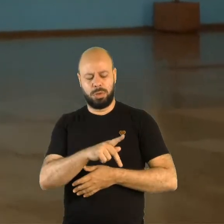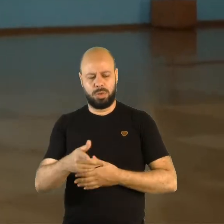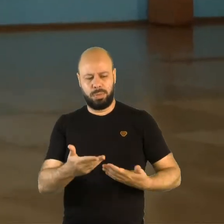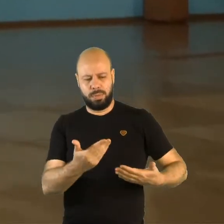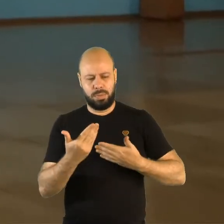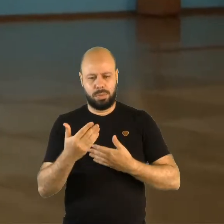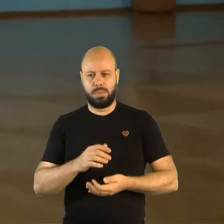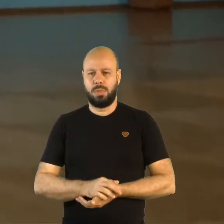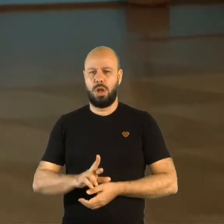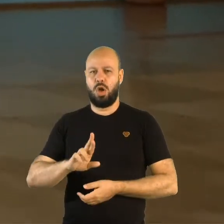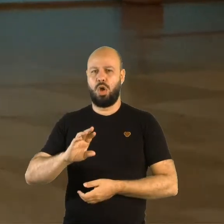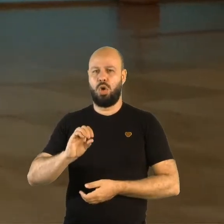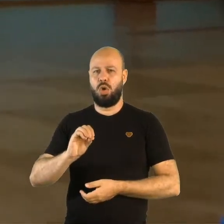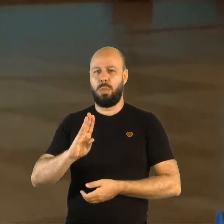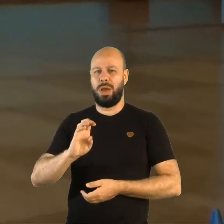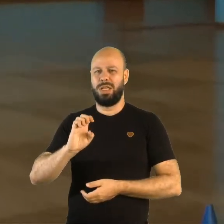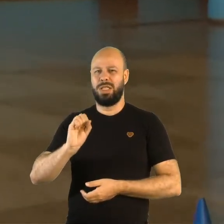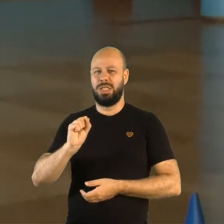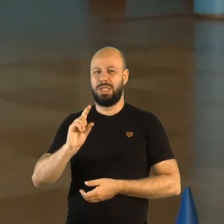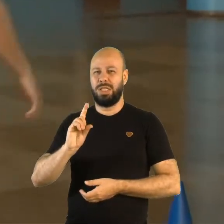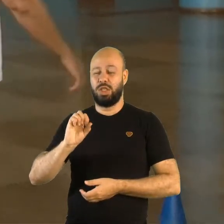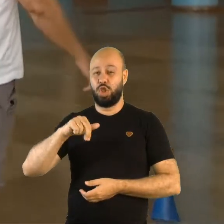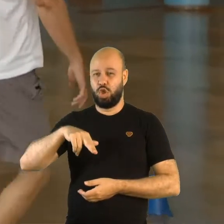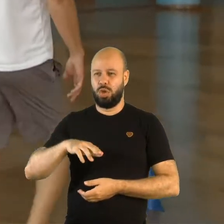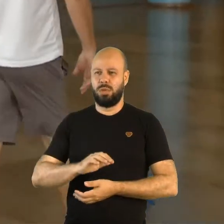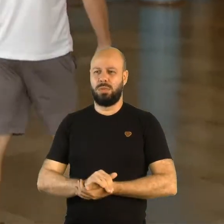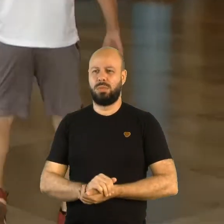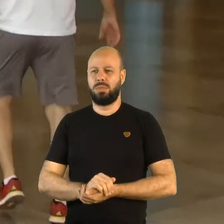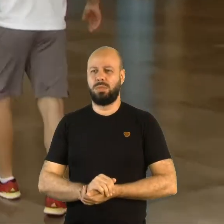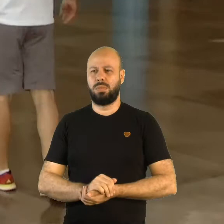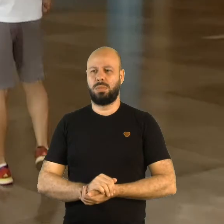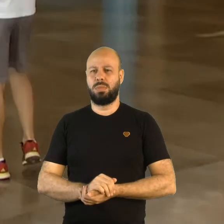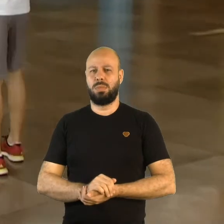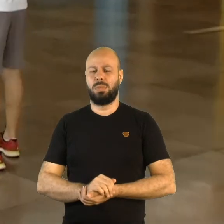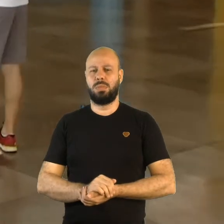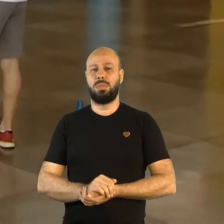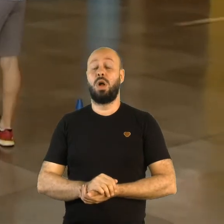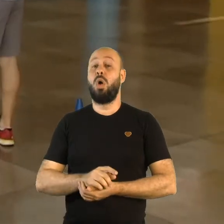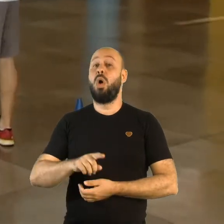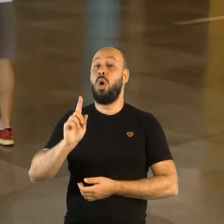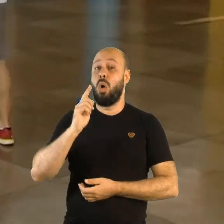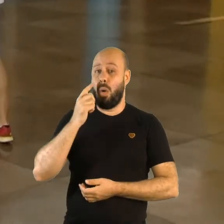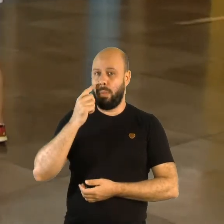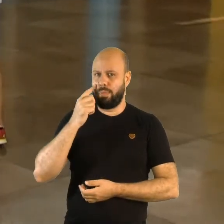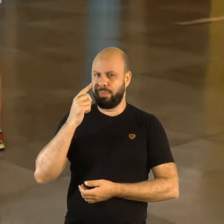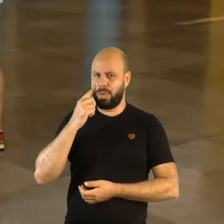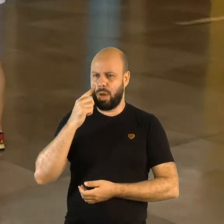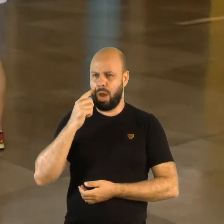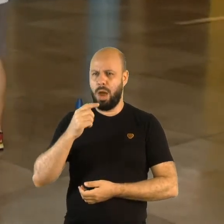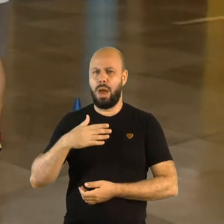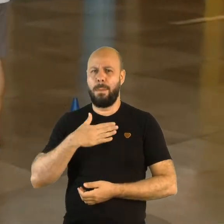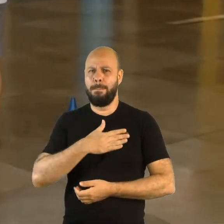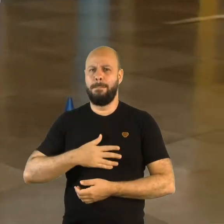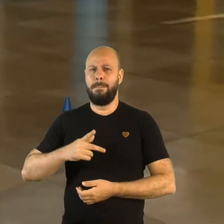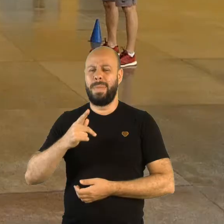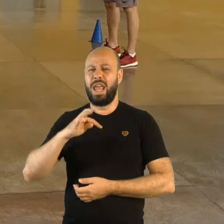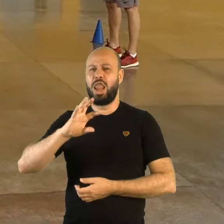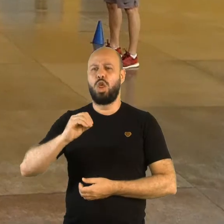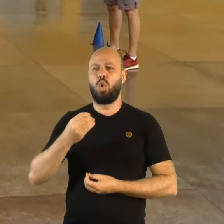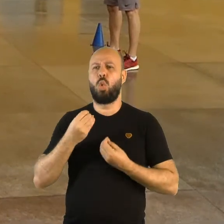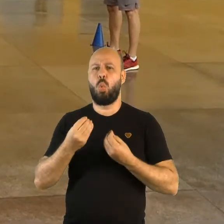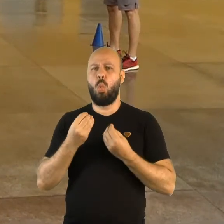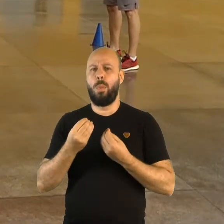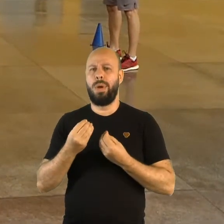favor bom então vamos lá Oi pessoal o passo de peito ele mesmo já diz né